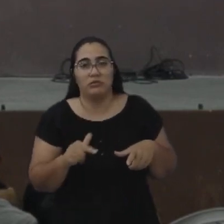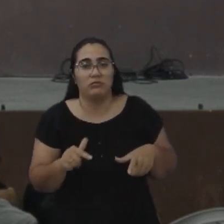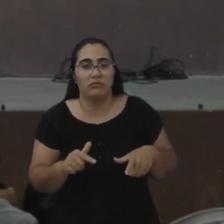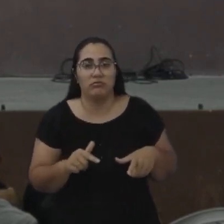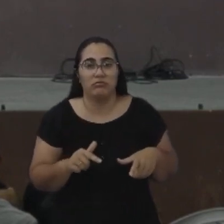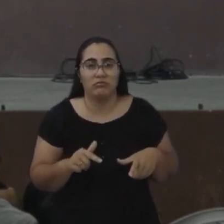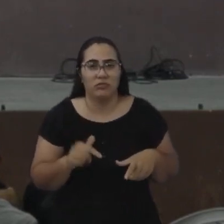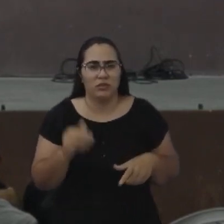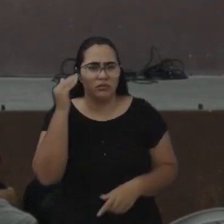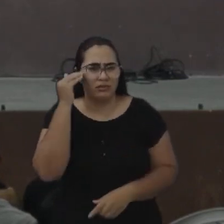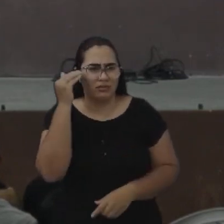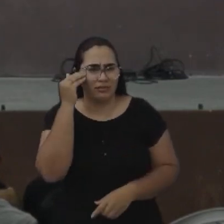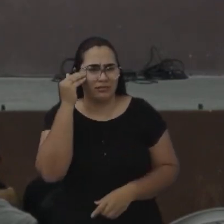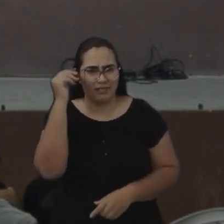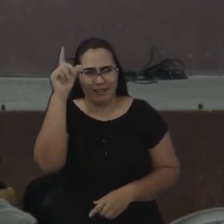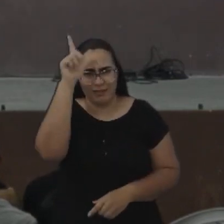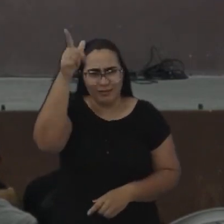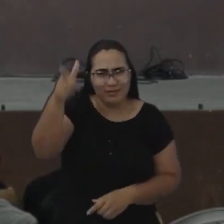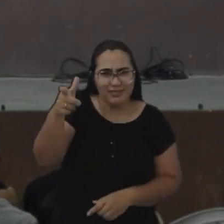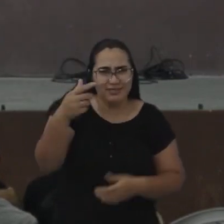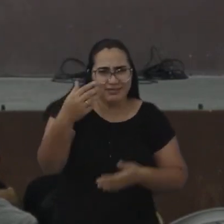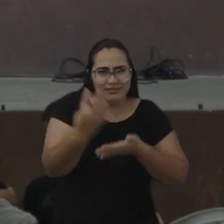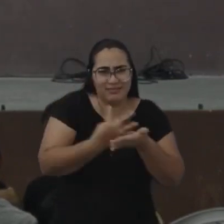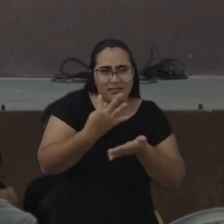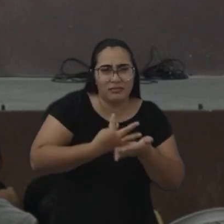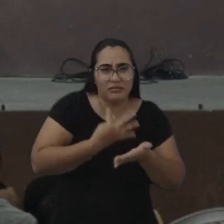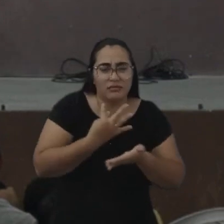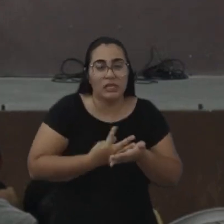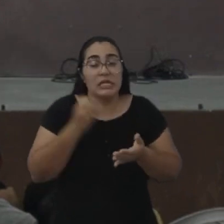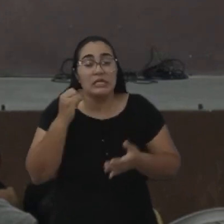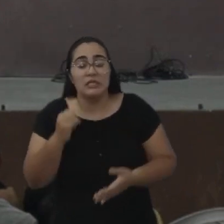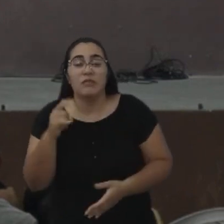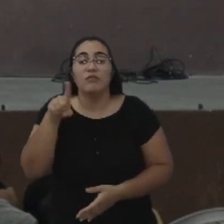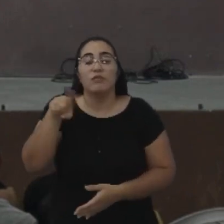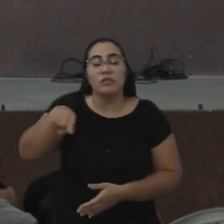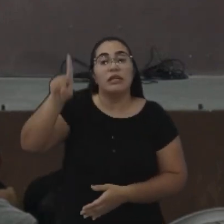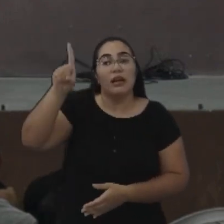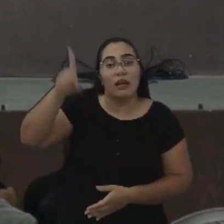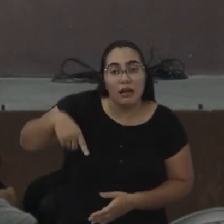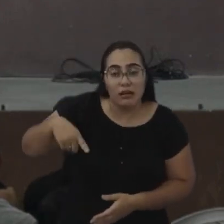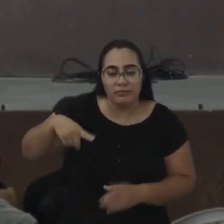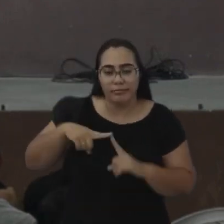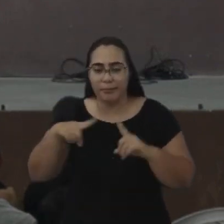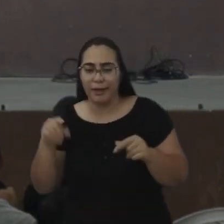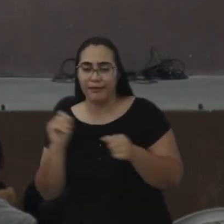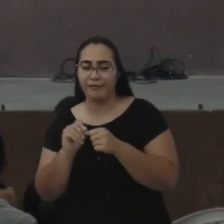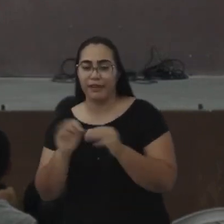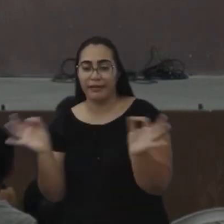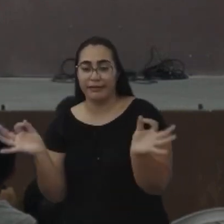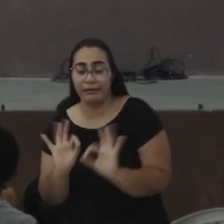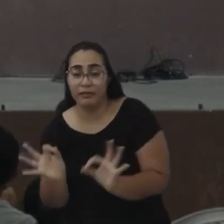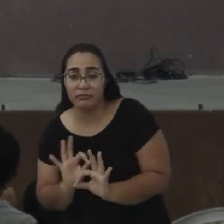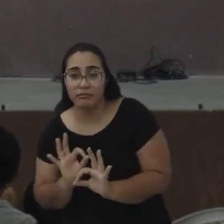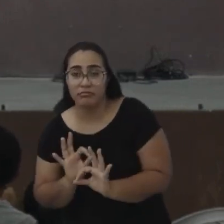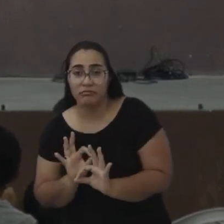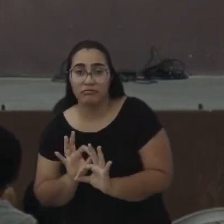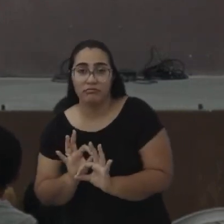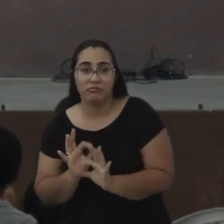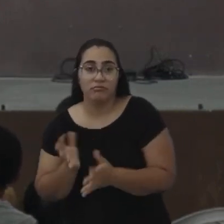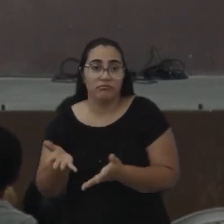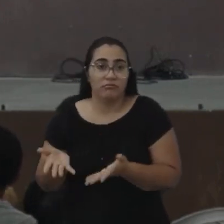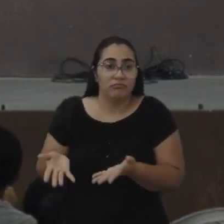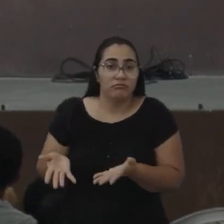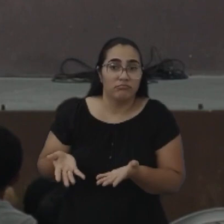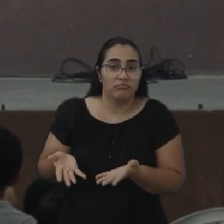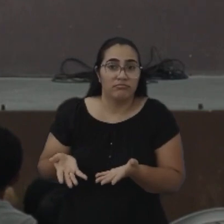Está entendendo a lógica? A lógica é, se você é, mas você não executa a propriedade daquilo para o qual você é, então